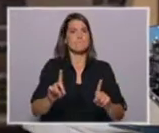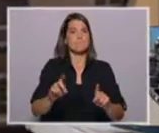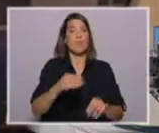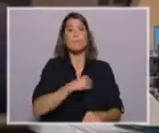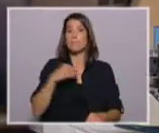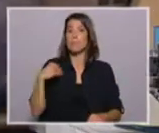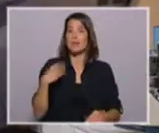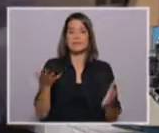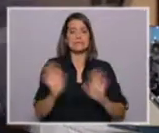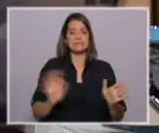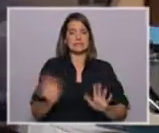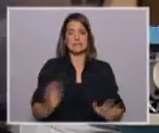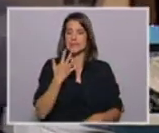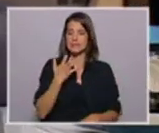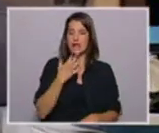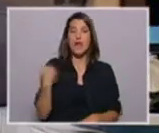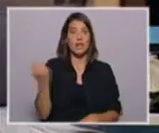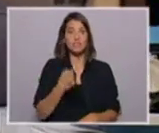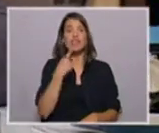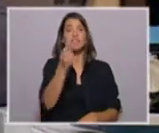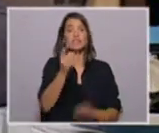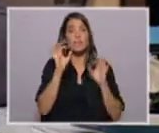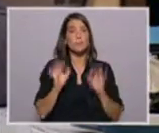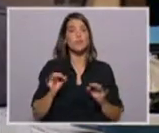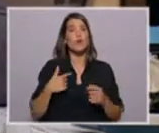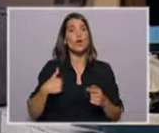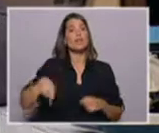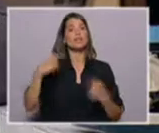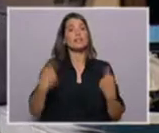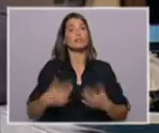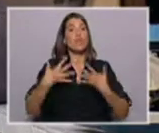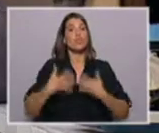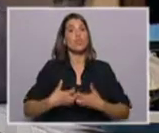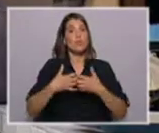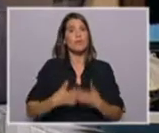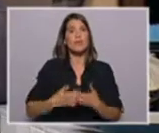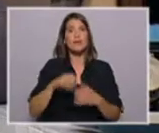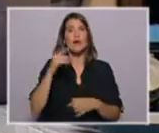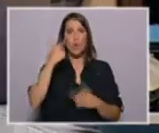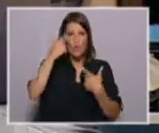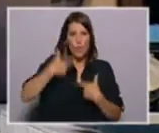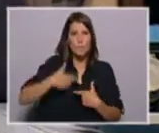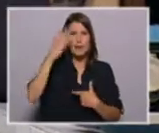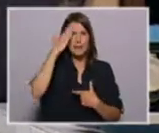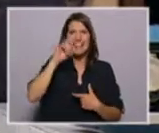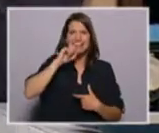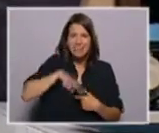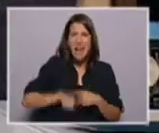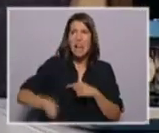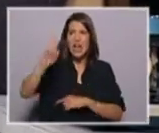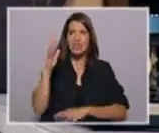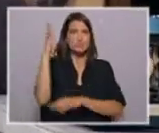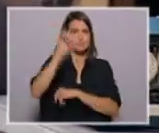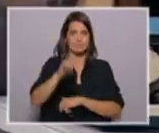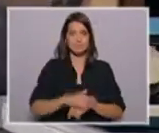médicos tinham muito medo. Eles até chegam a dizer que duvidamos que haja a capacidade do homem ir para o espaço. 12 de abril